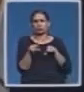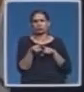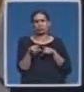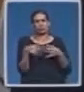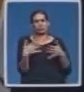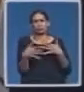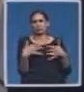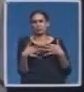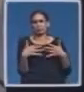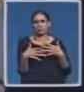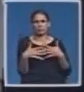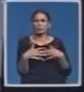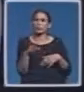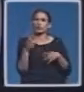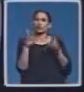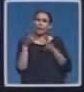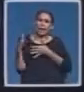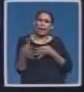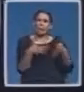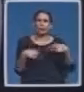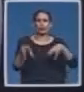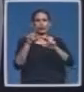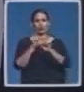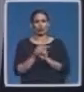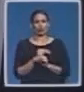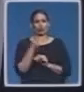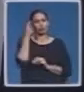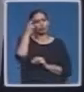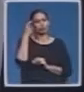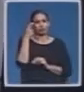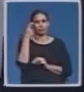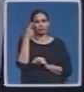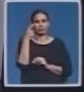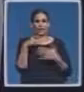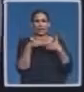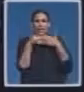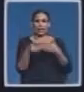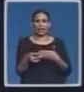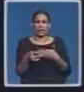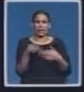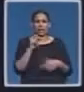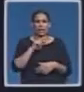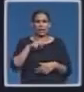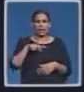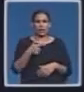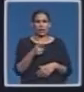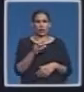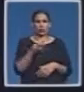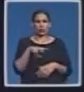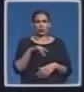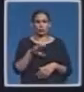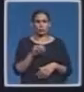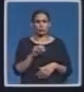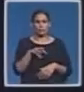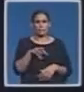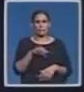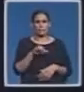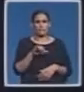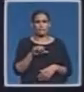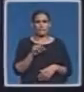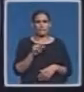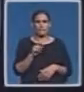novo futuro, com esperança para o Nordeste, liderado pelo António Miguel, e esquecendo as